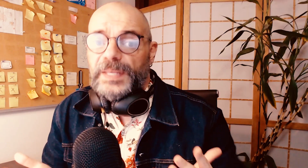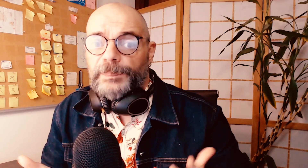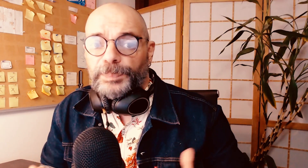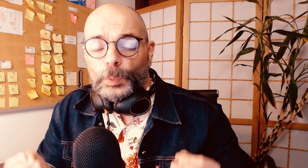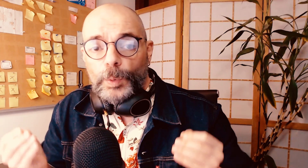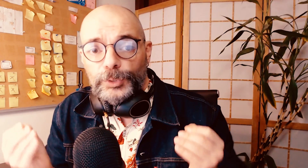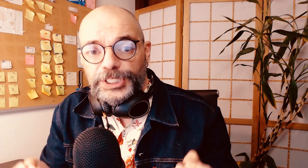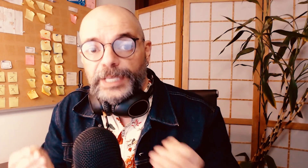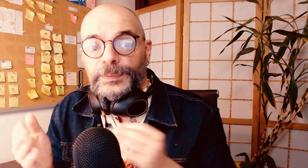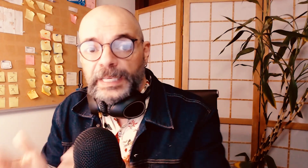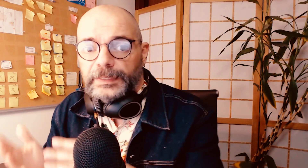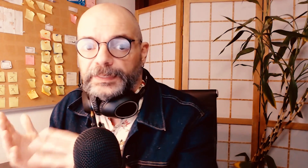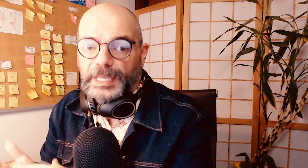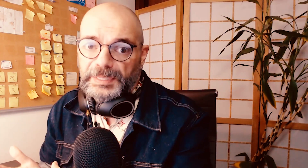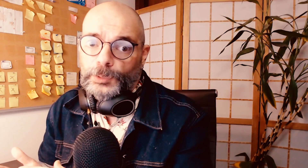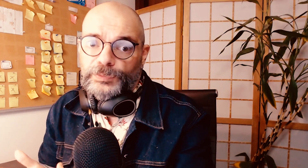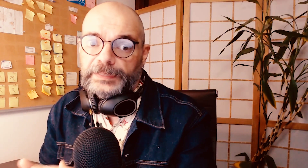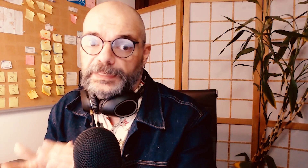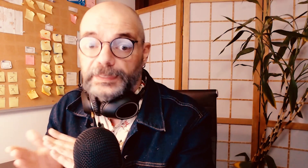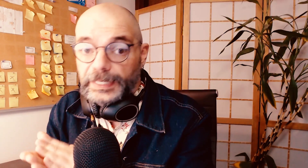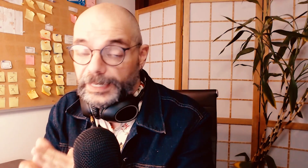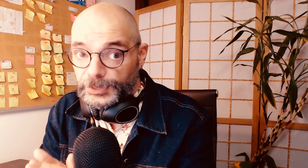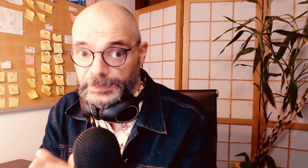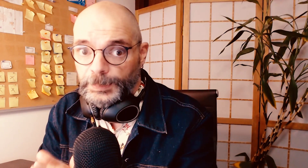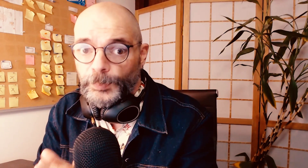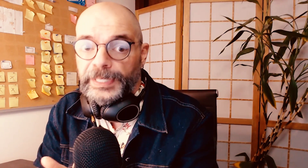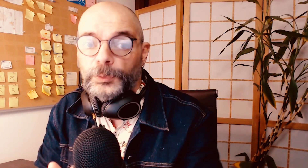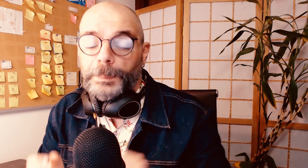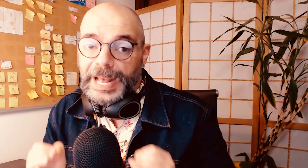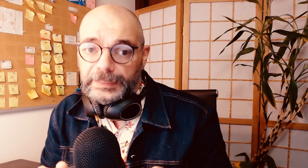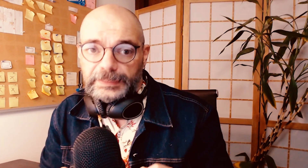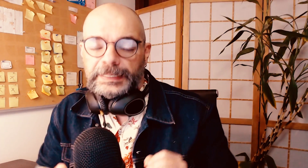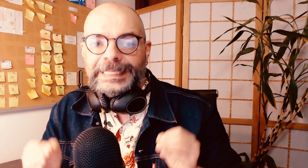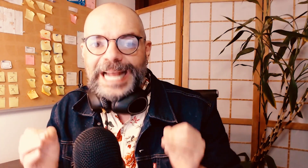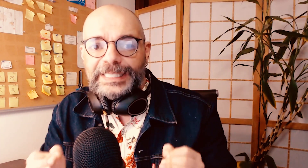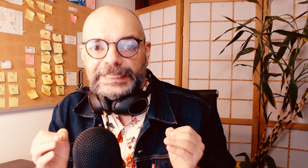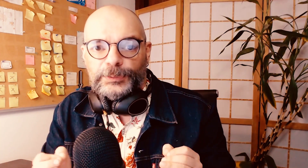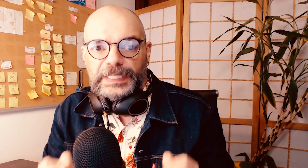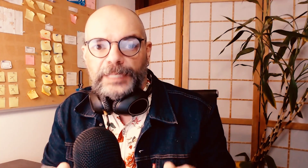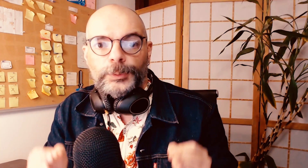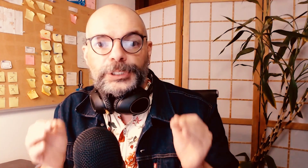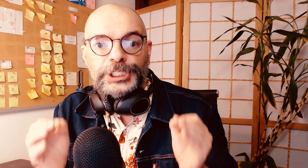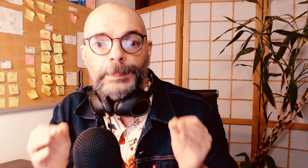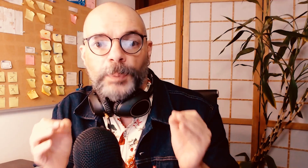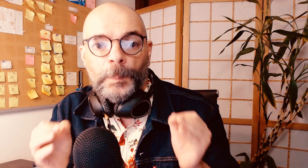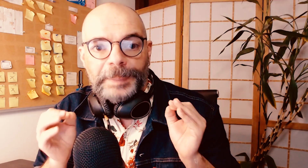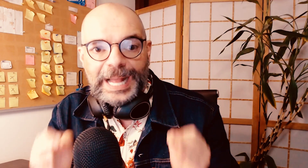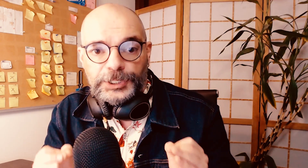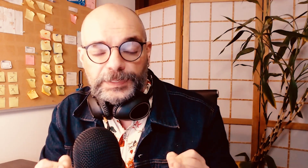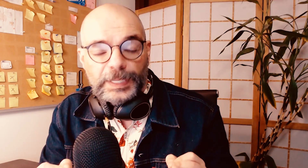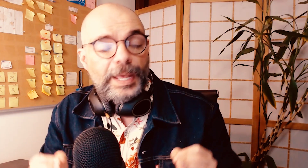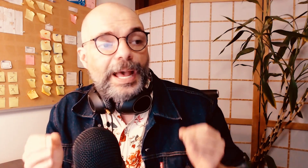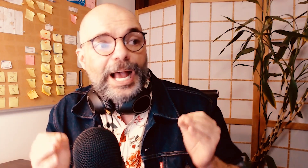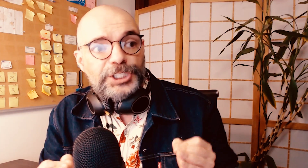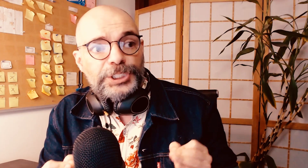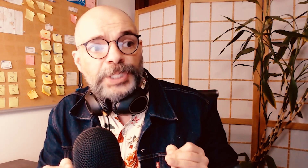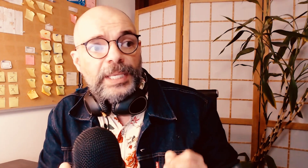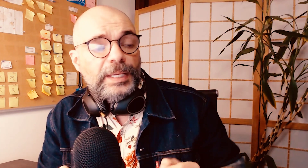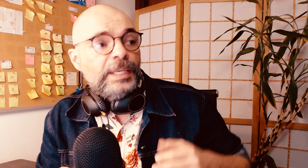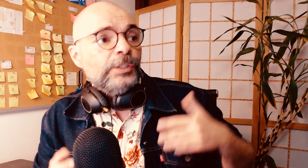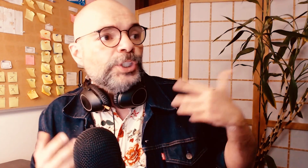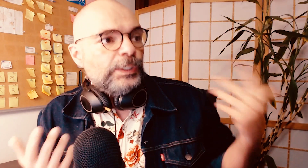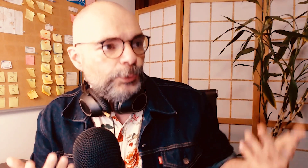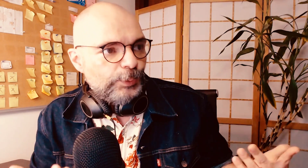não saber como o dinheiro desse esquema da Covaxin seria distribuído, mas, graças ao senador Jean Paul Prates, a gente